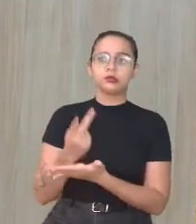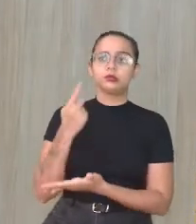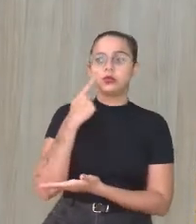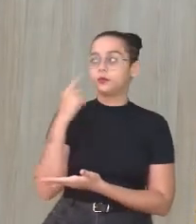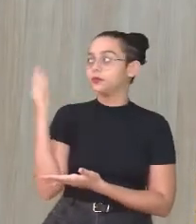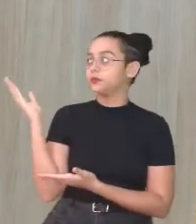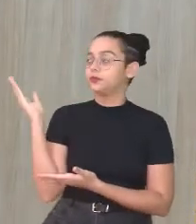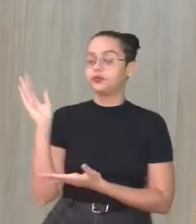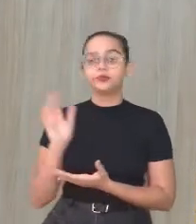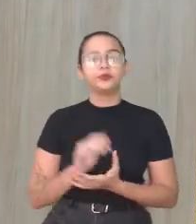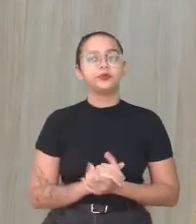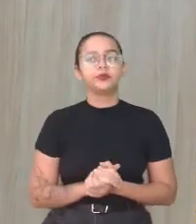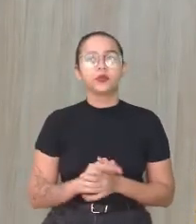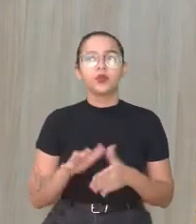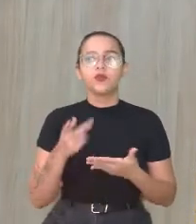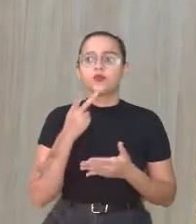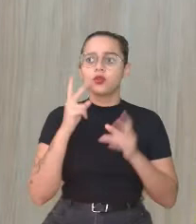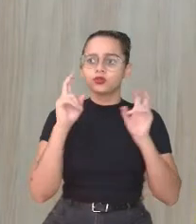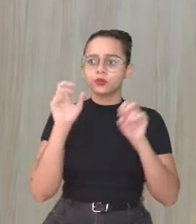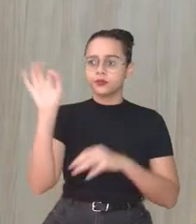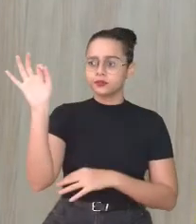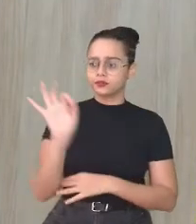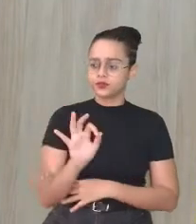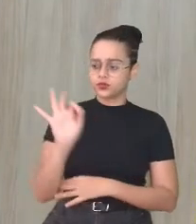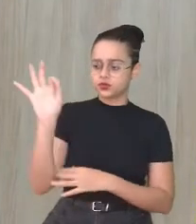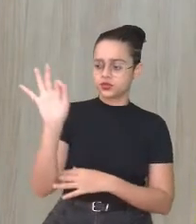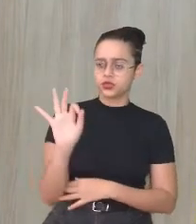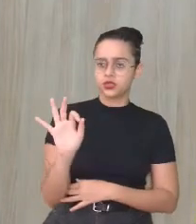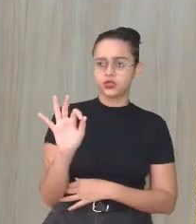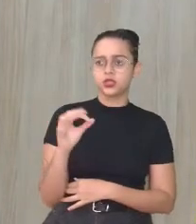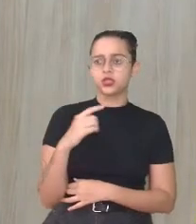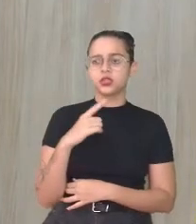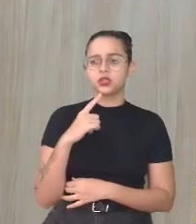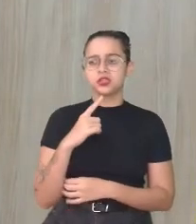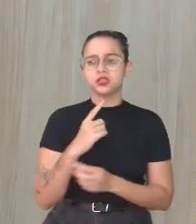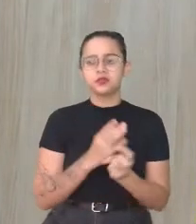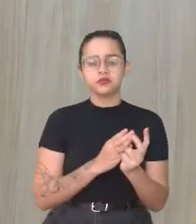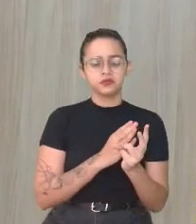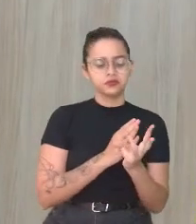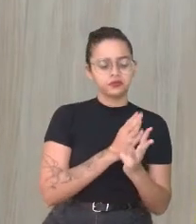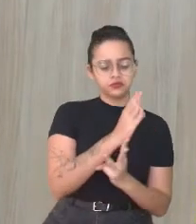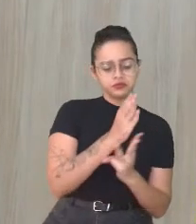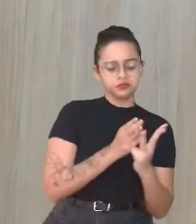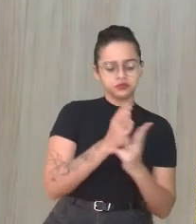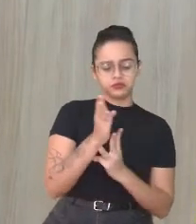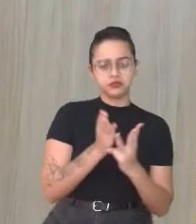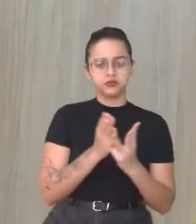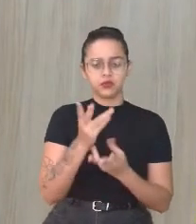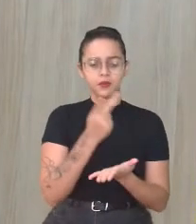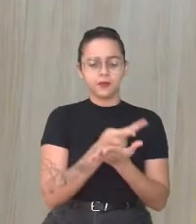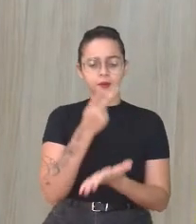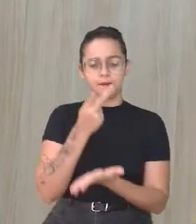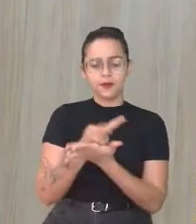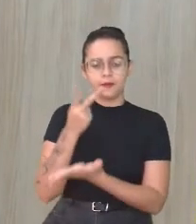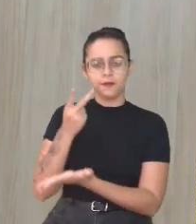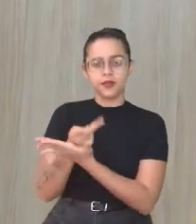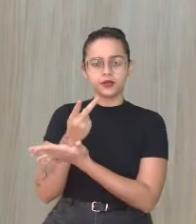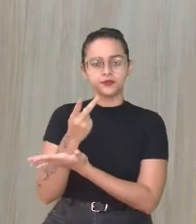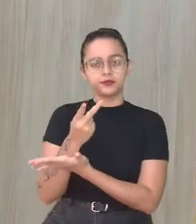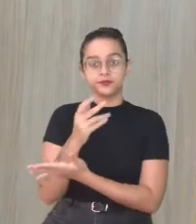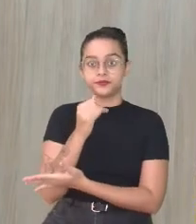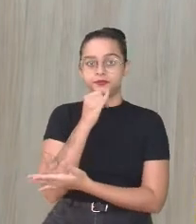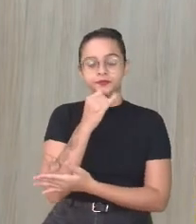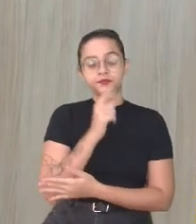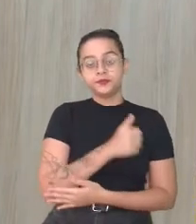aqui. Quando eu falo de porcentagem, a gente vai tentar trazer nessa unidade diversas situações onde,